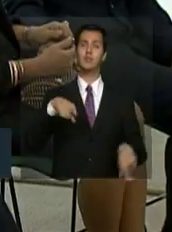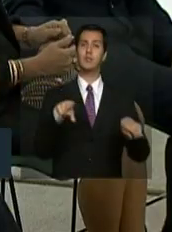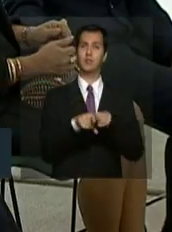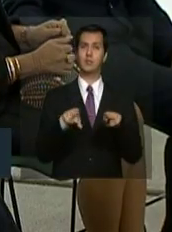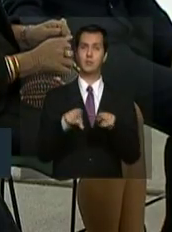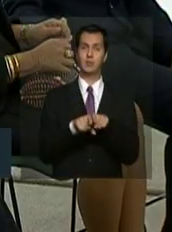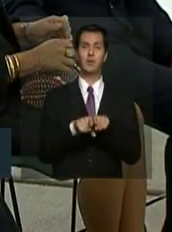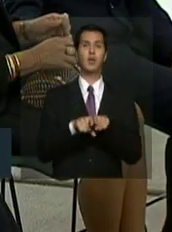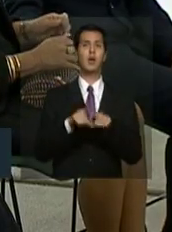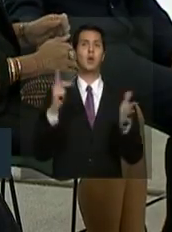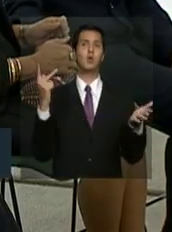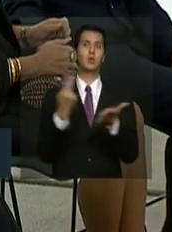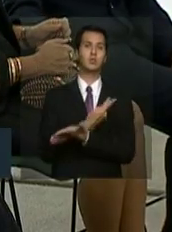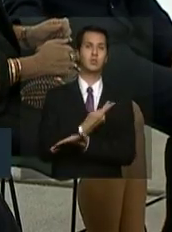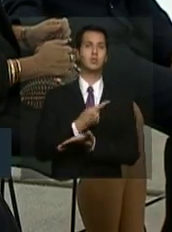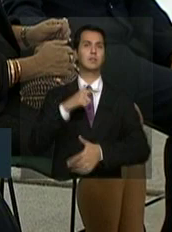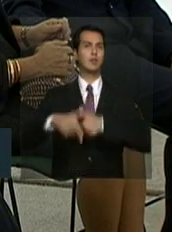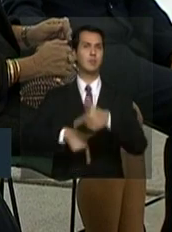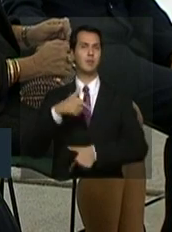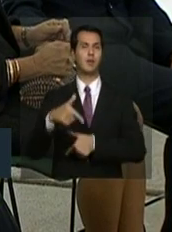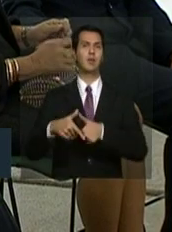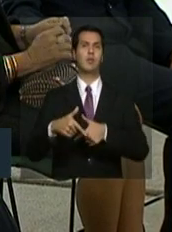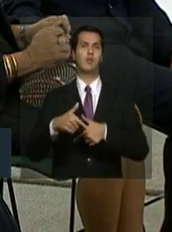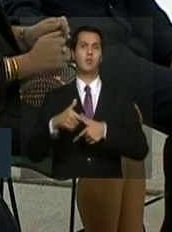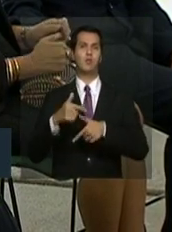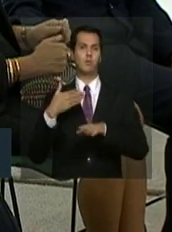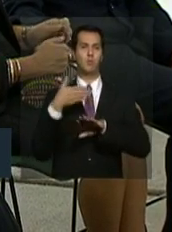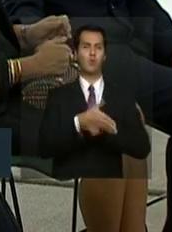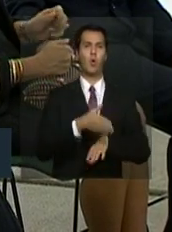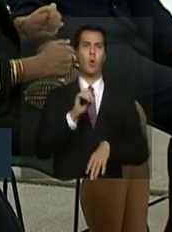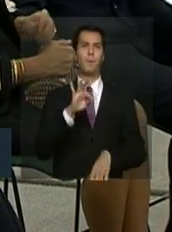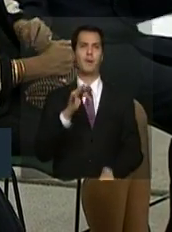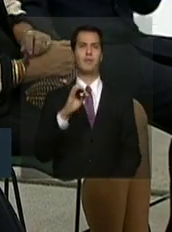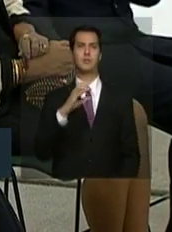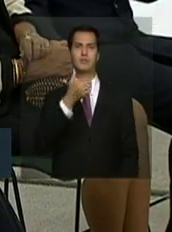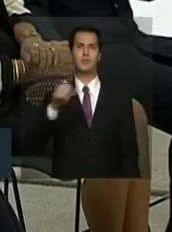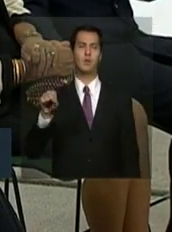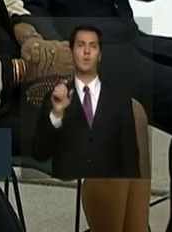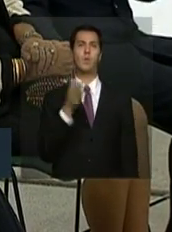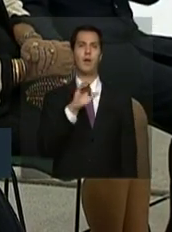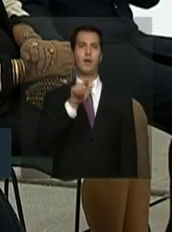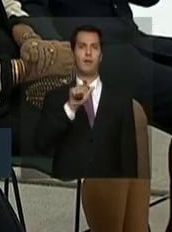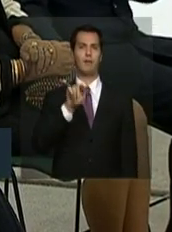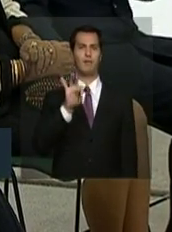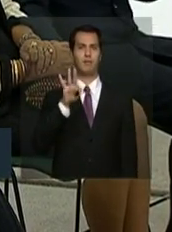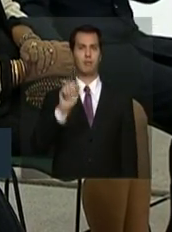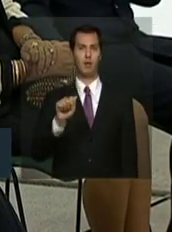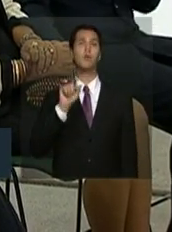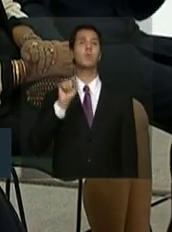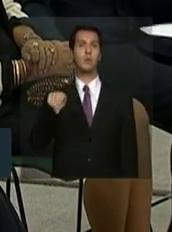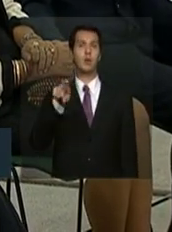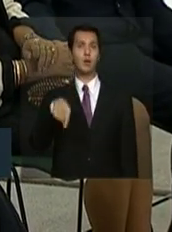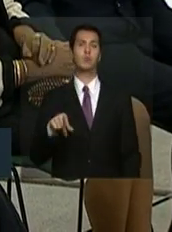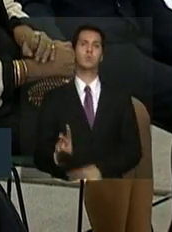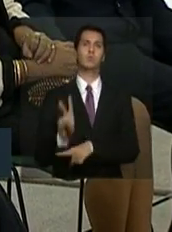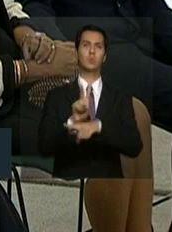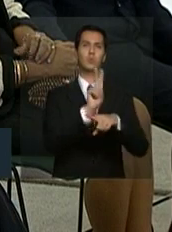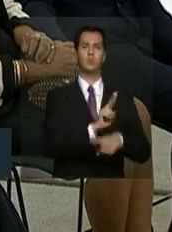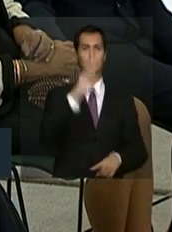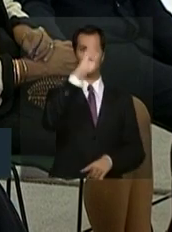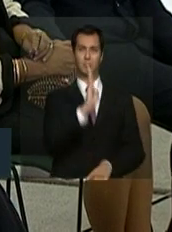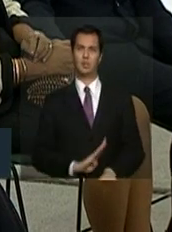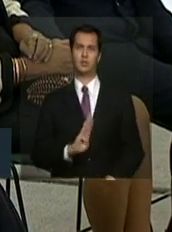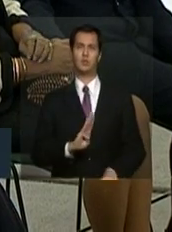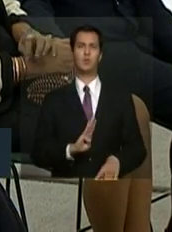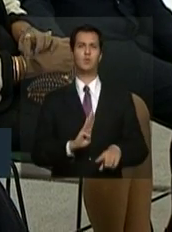operações Ágata, ação fundamental de nosso plano estratégico de fronteiras, demonstram a capacidade